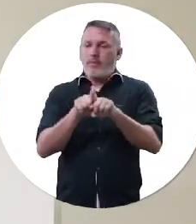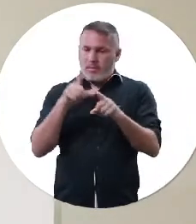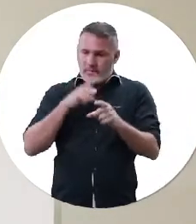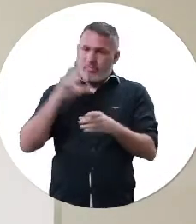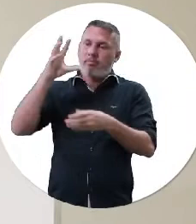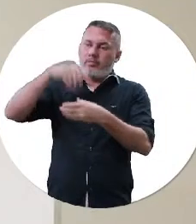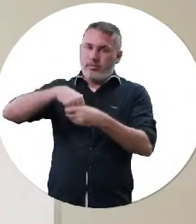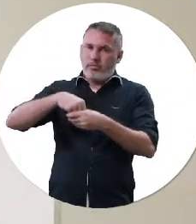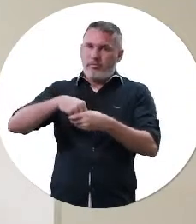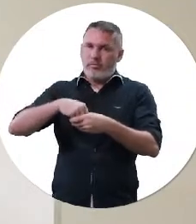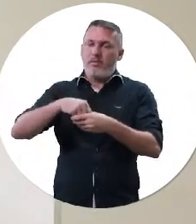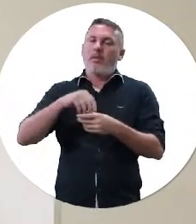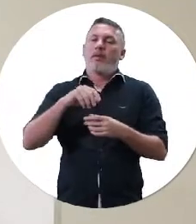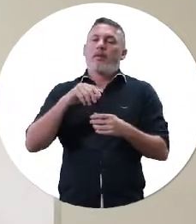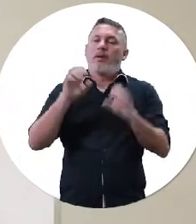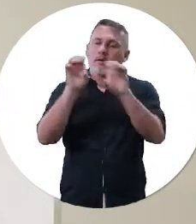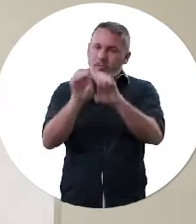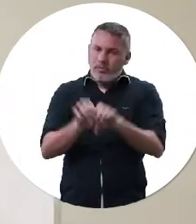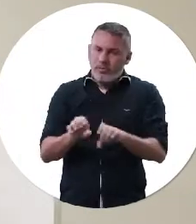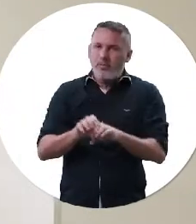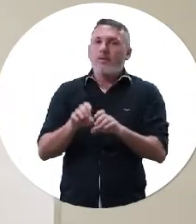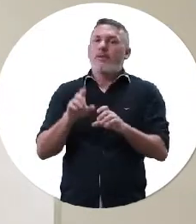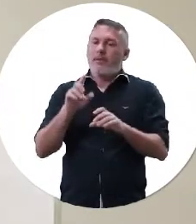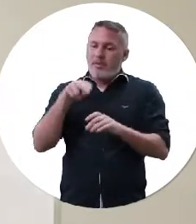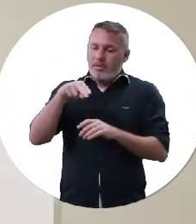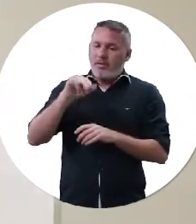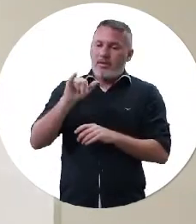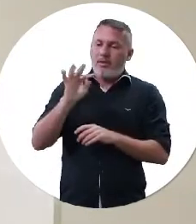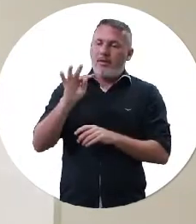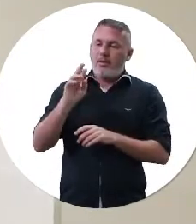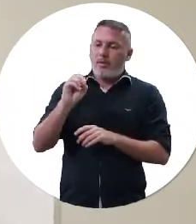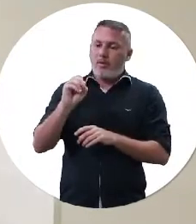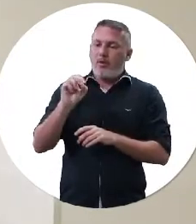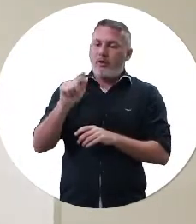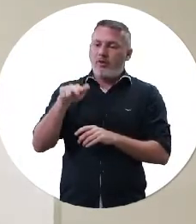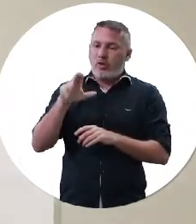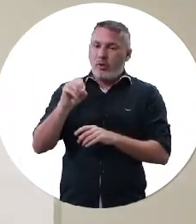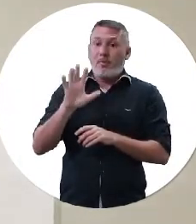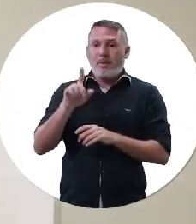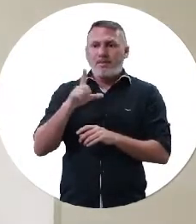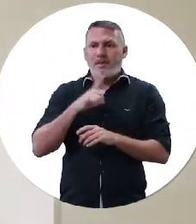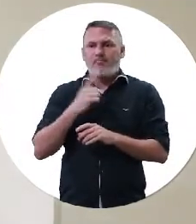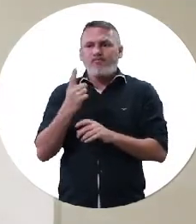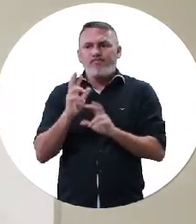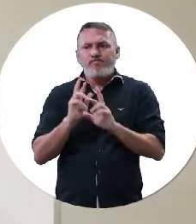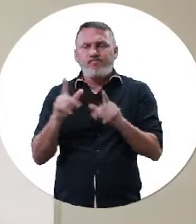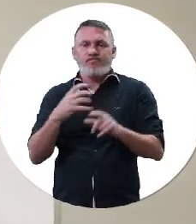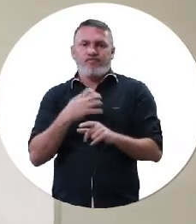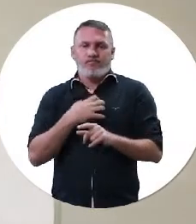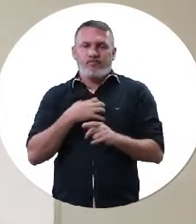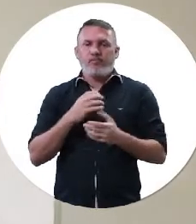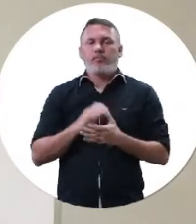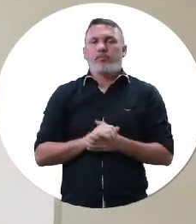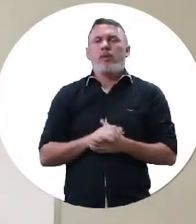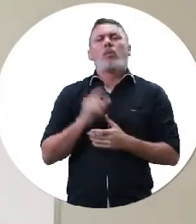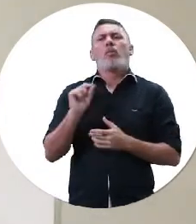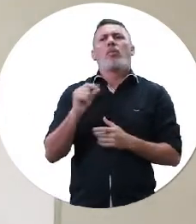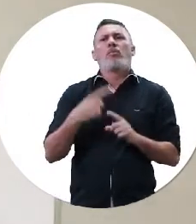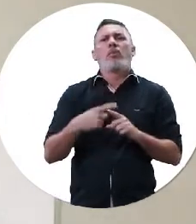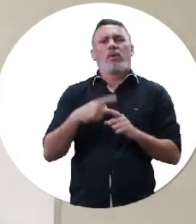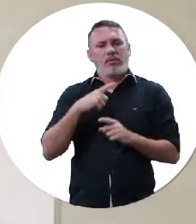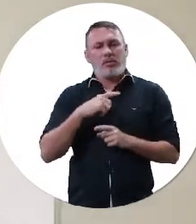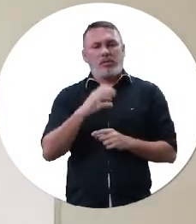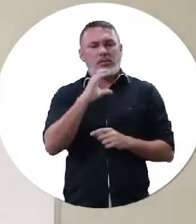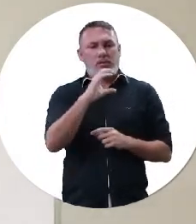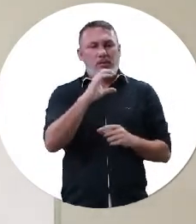só que a estrutura é um pouco mais peculiar. Eu tenho carbono ligado a uma carbonila